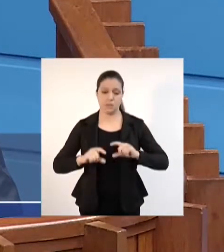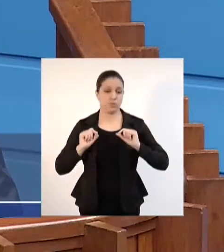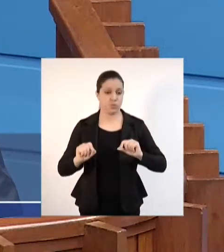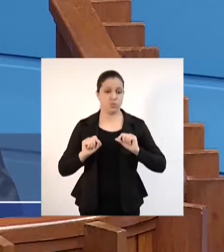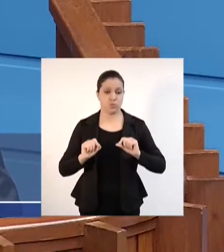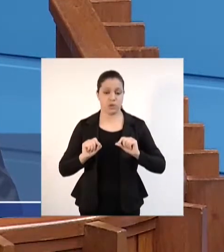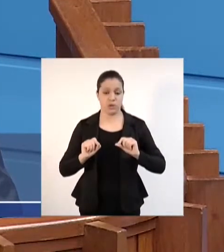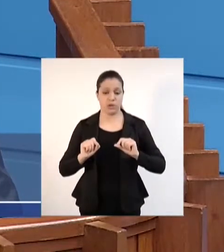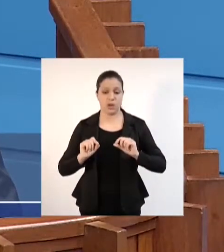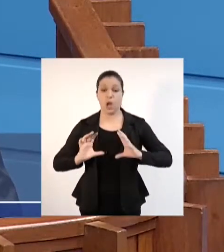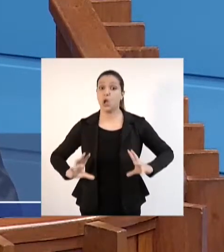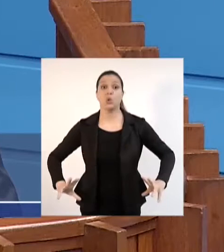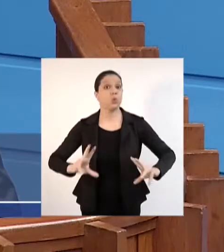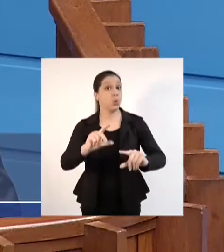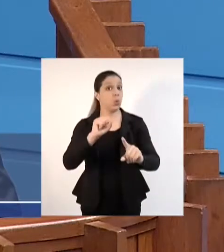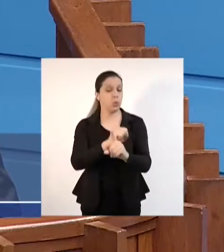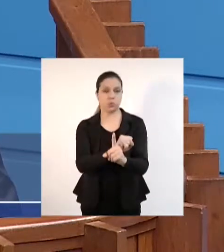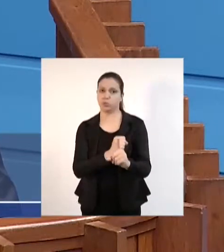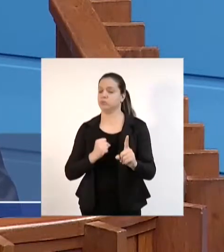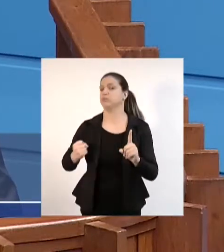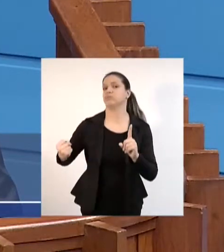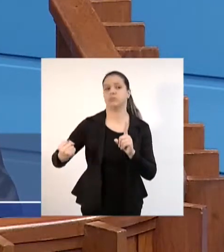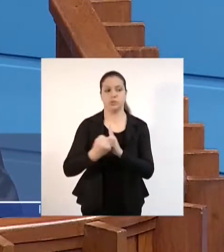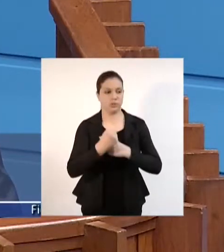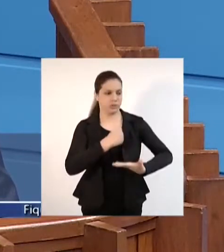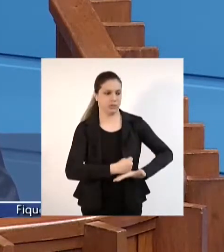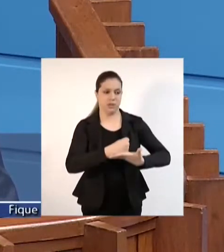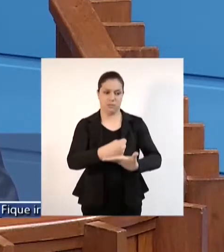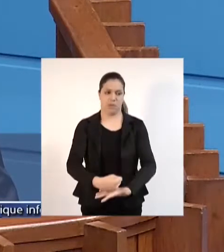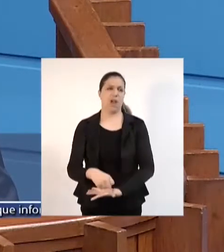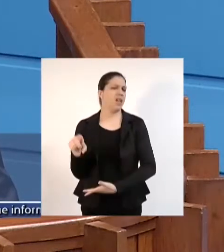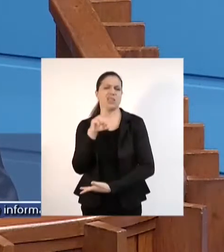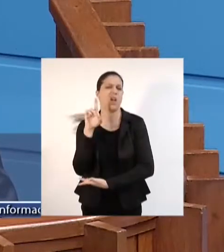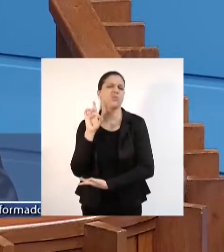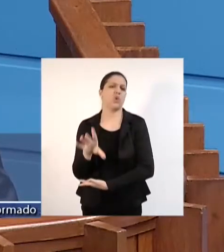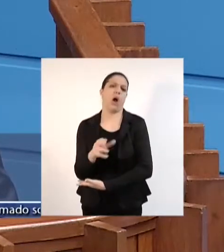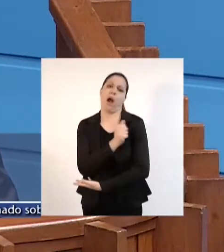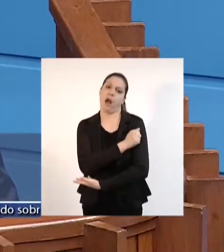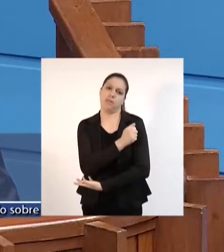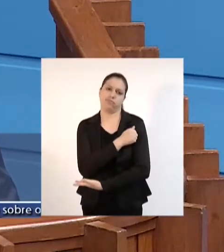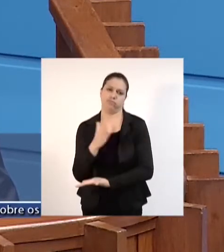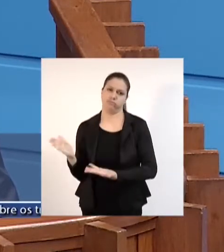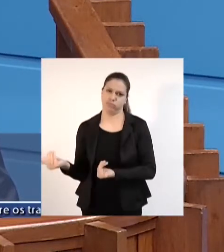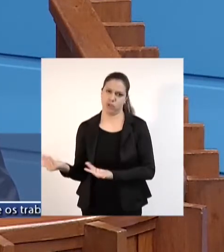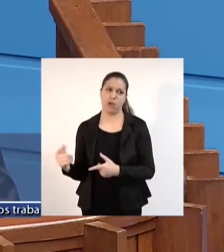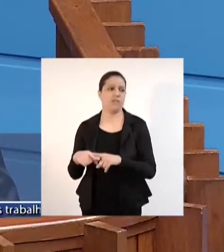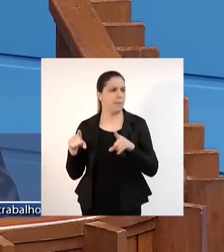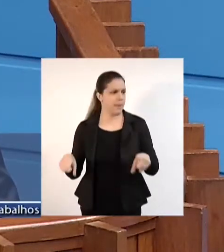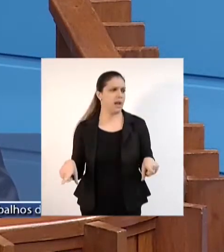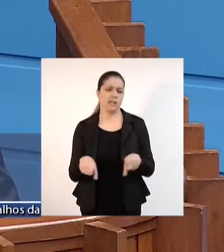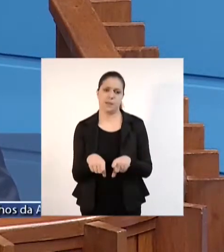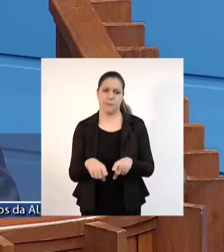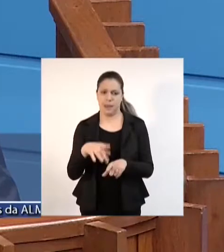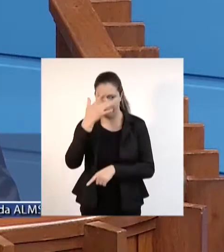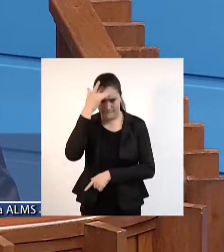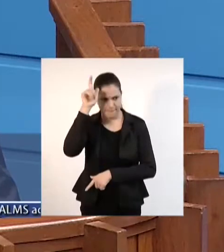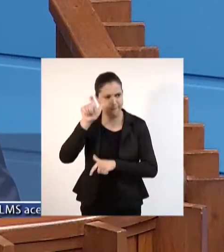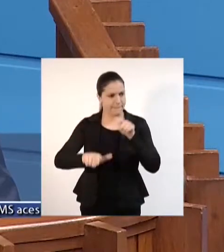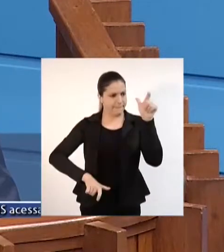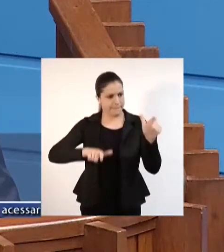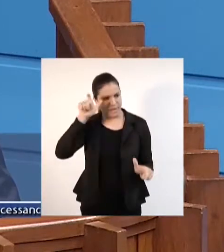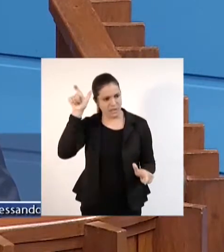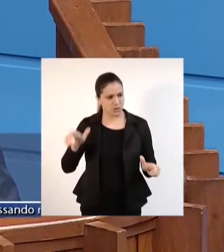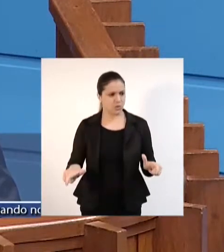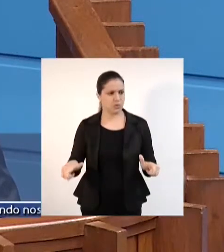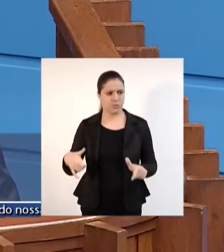sociedade. Não só em relação aos estudantes, aos adolescentes, mas em relação às pessoas de outras